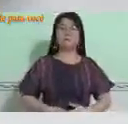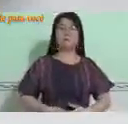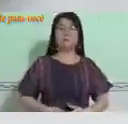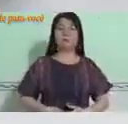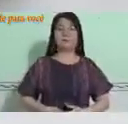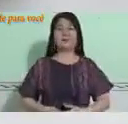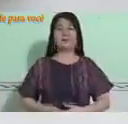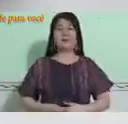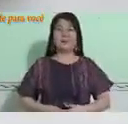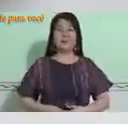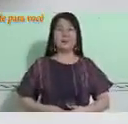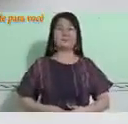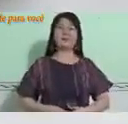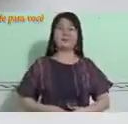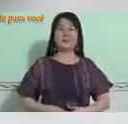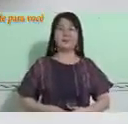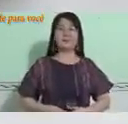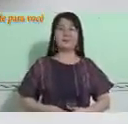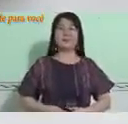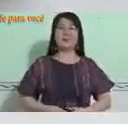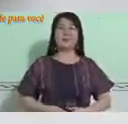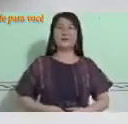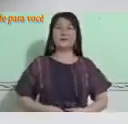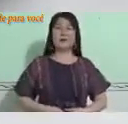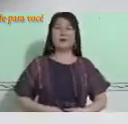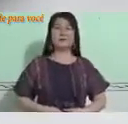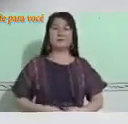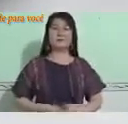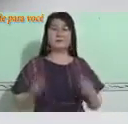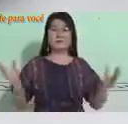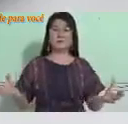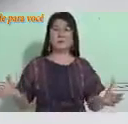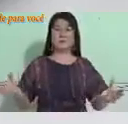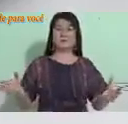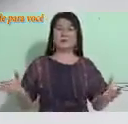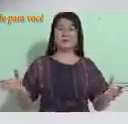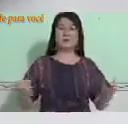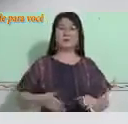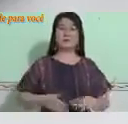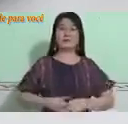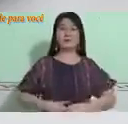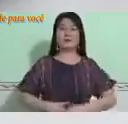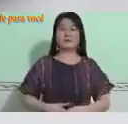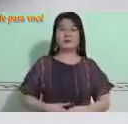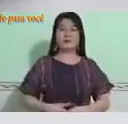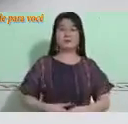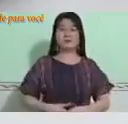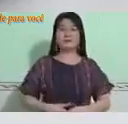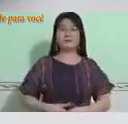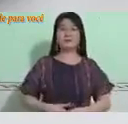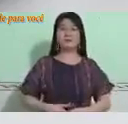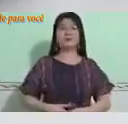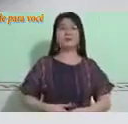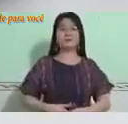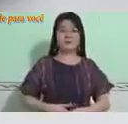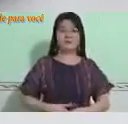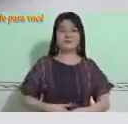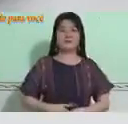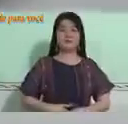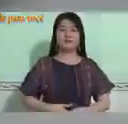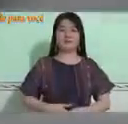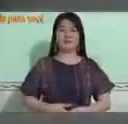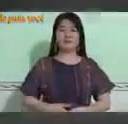Também se pode consumir batata cozida ou em forma de purê, vírgula, pão de forma branco, vírgula, arroz branco, vírgula, biscoito